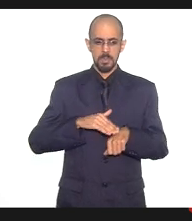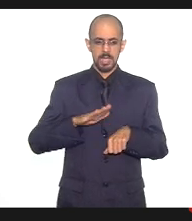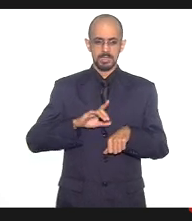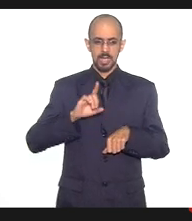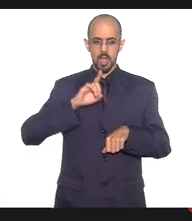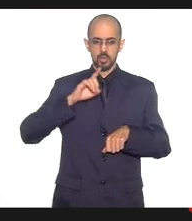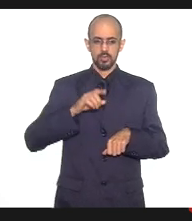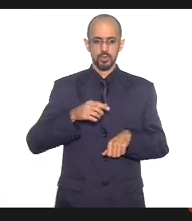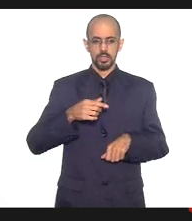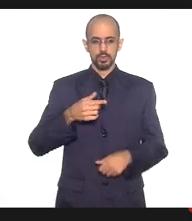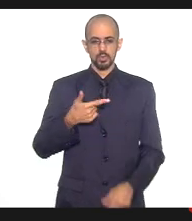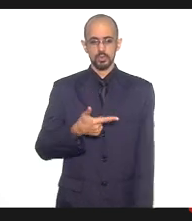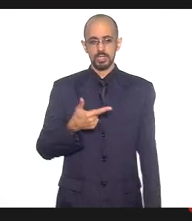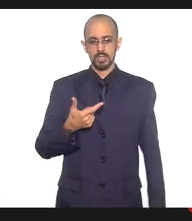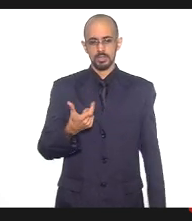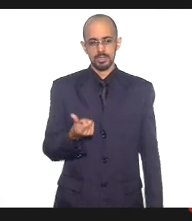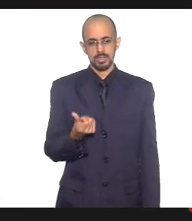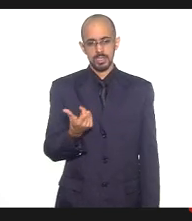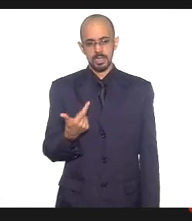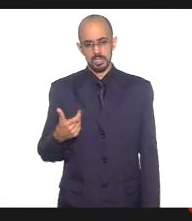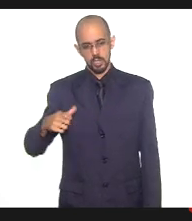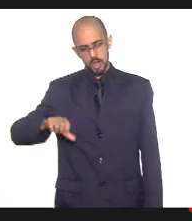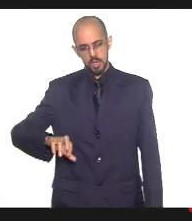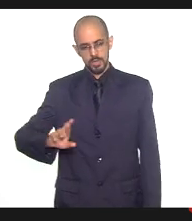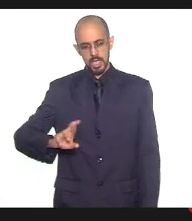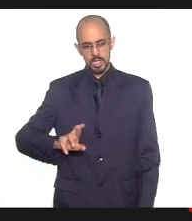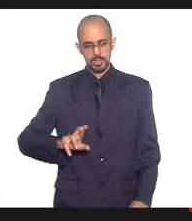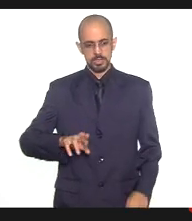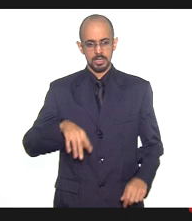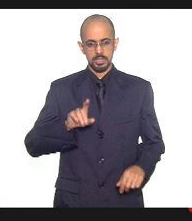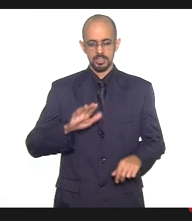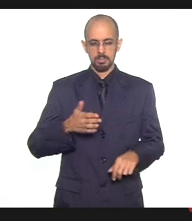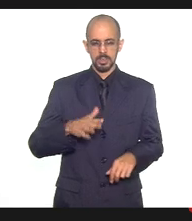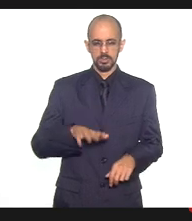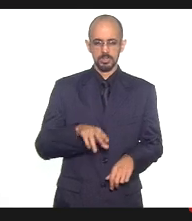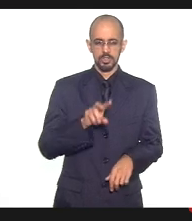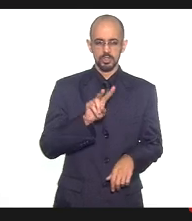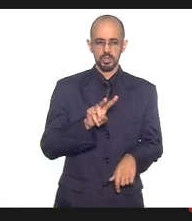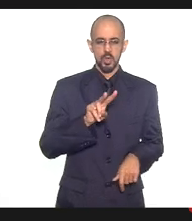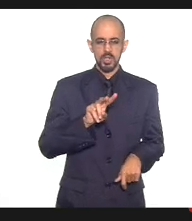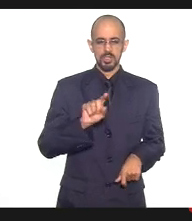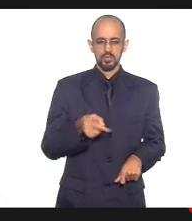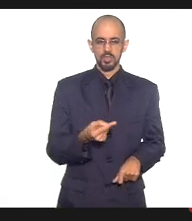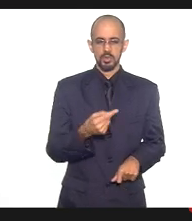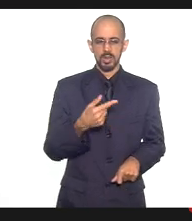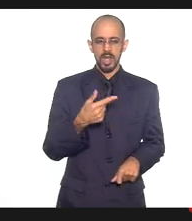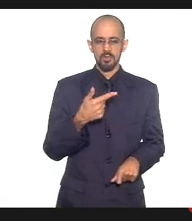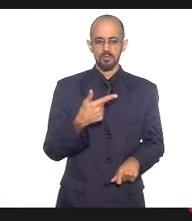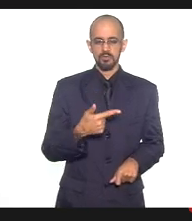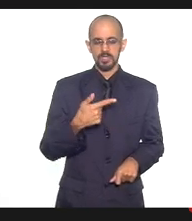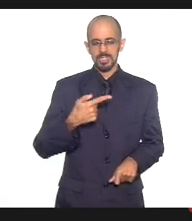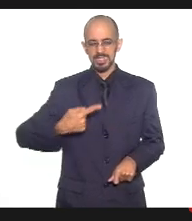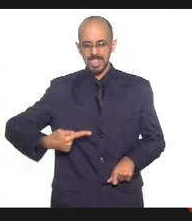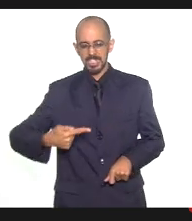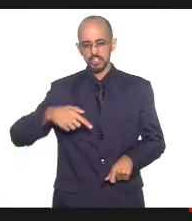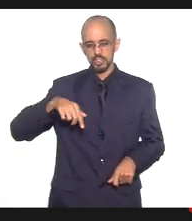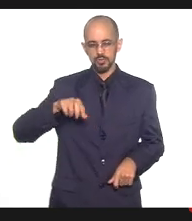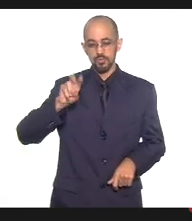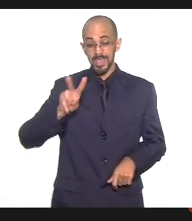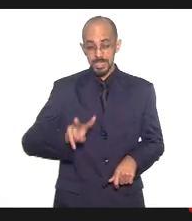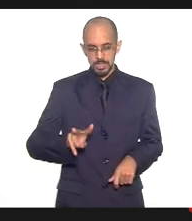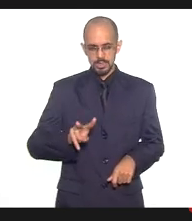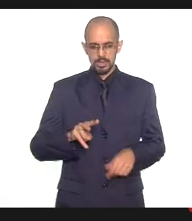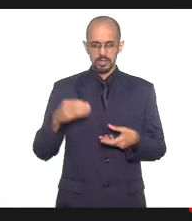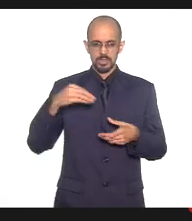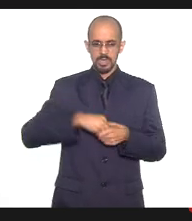por barril. Isso equivale a uma variação de mais ou menos 2,27 vezes dentro do mesmo mês. Em dólar, essa